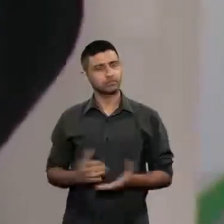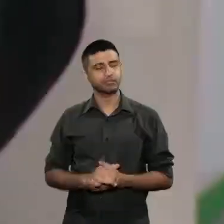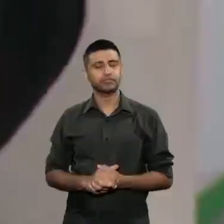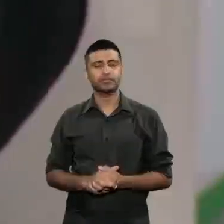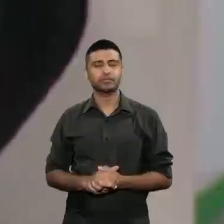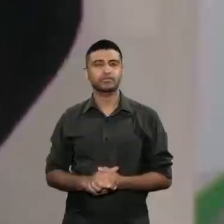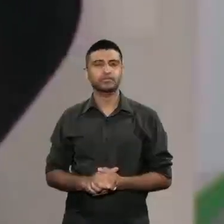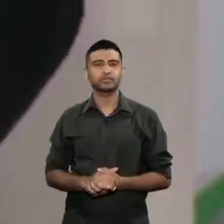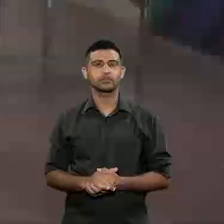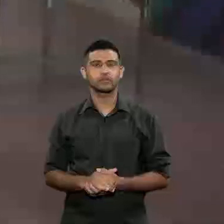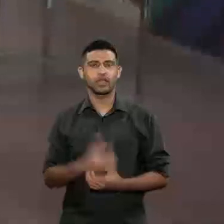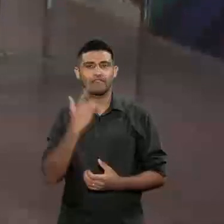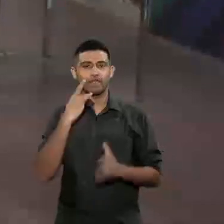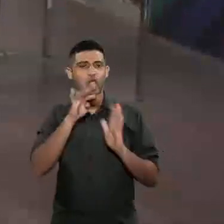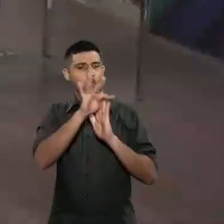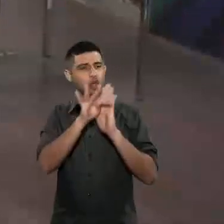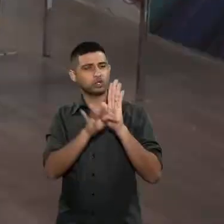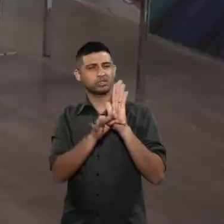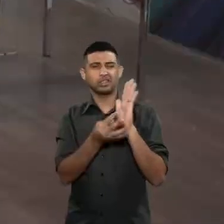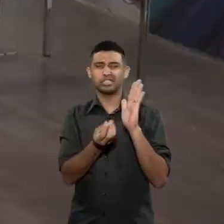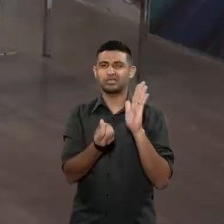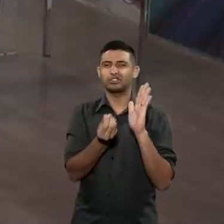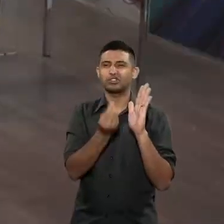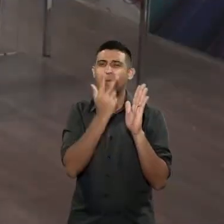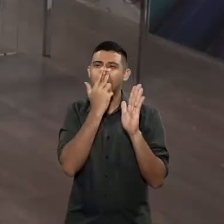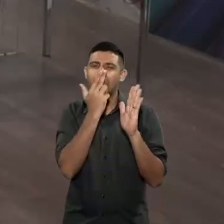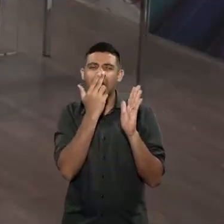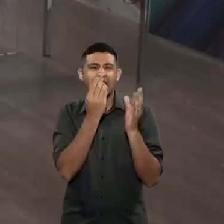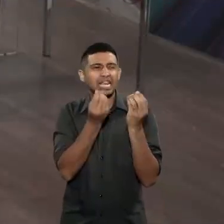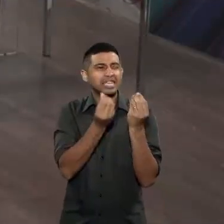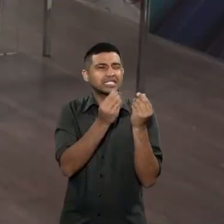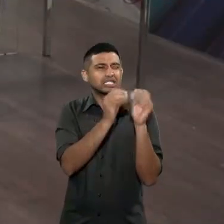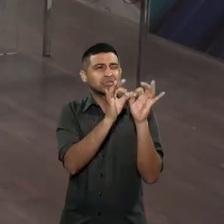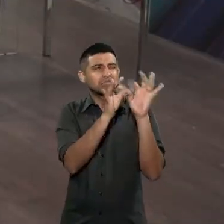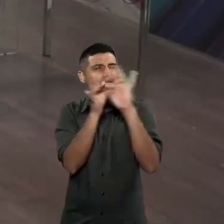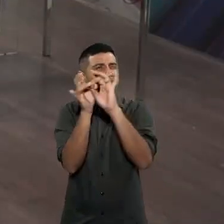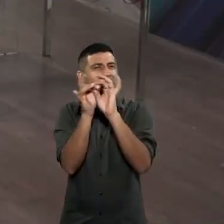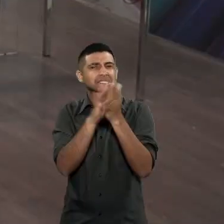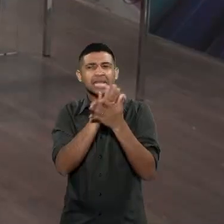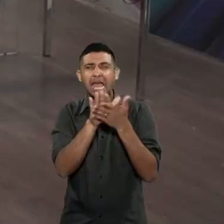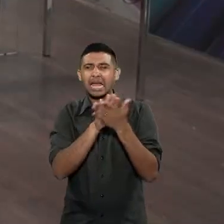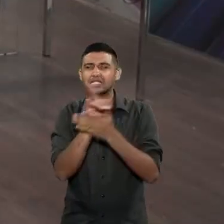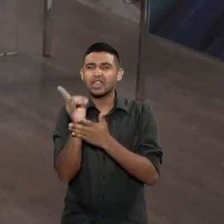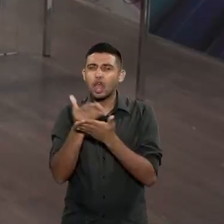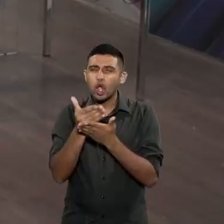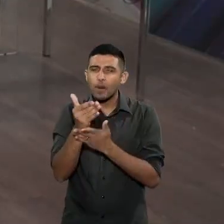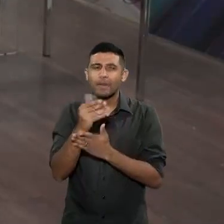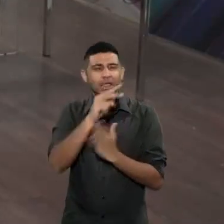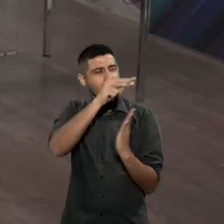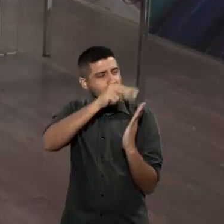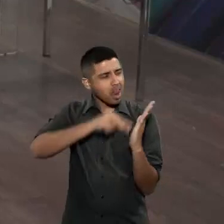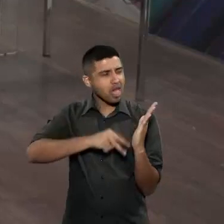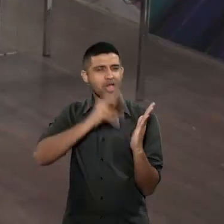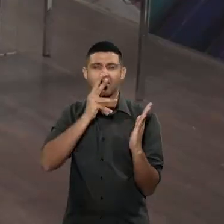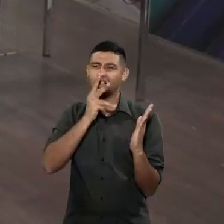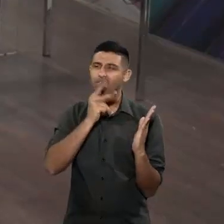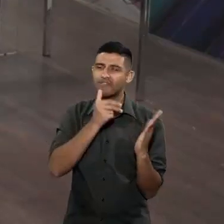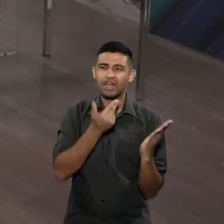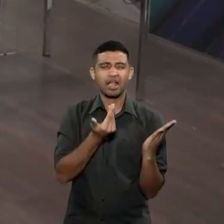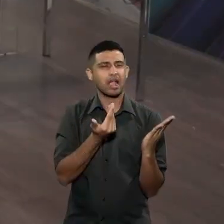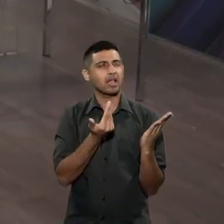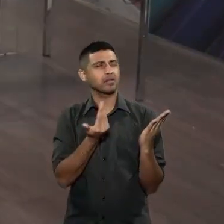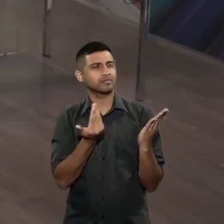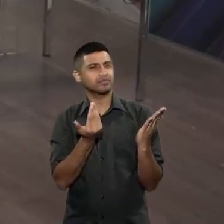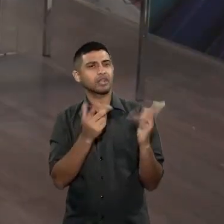perdendo. O texto vai perdendo nitidez e ela começa a ler mais devagar, começa a